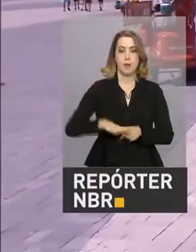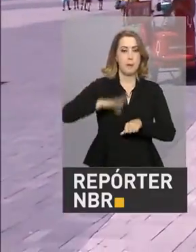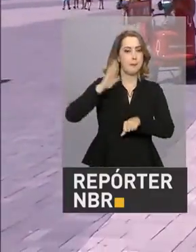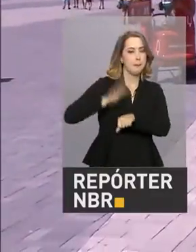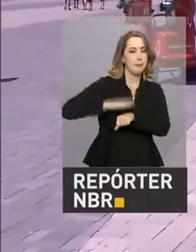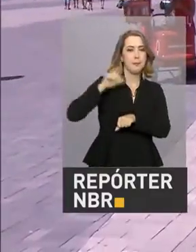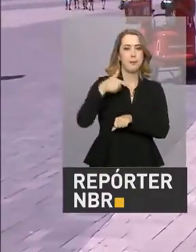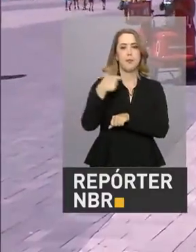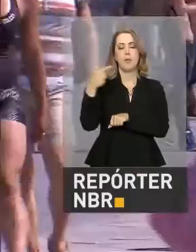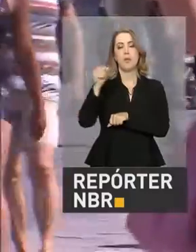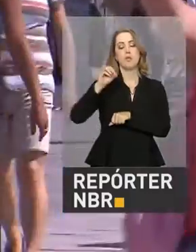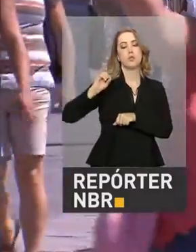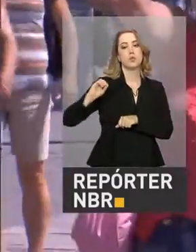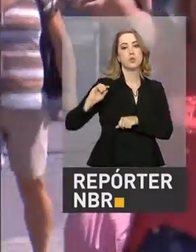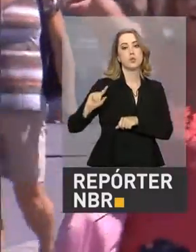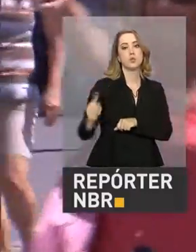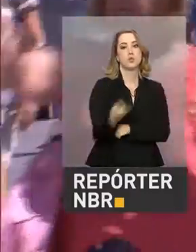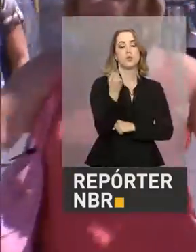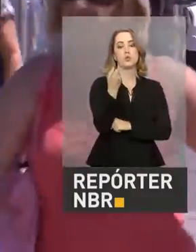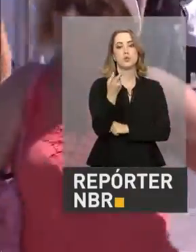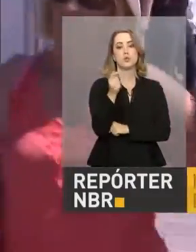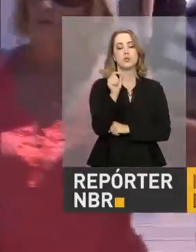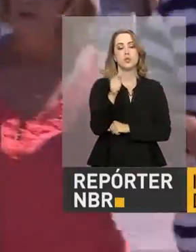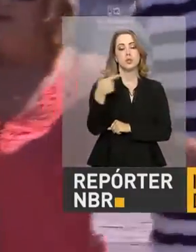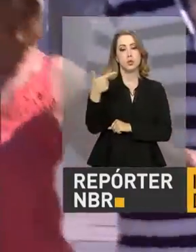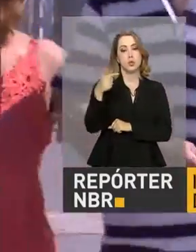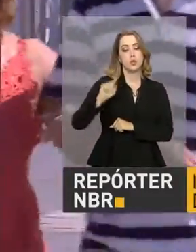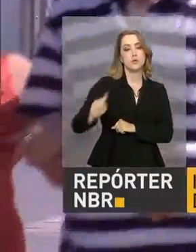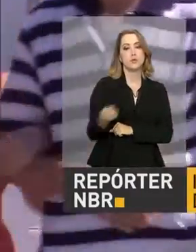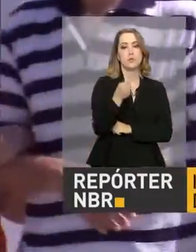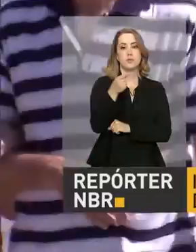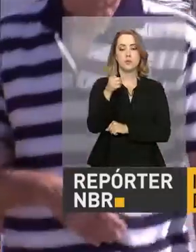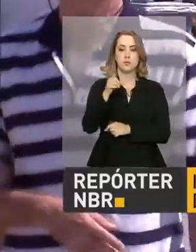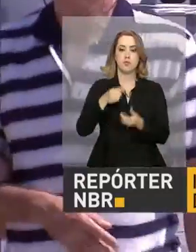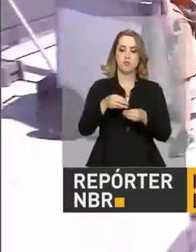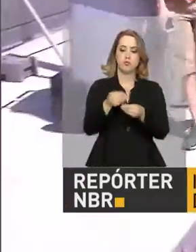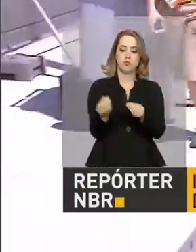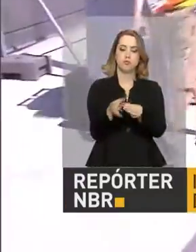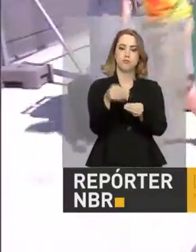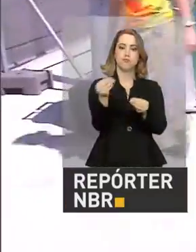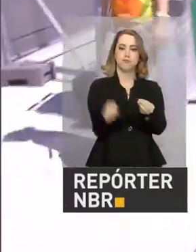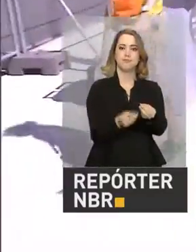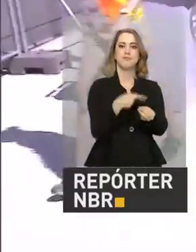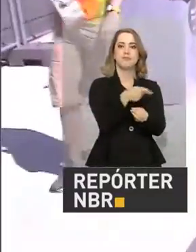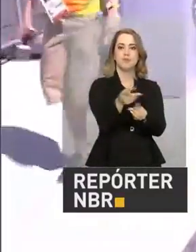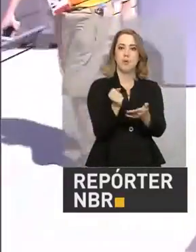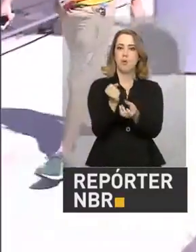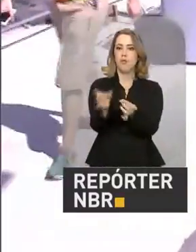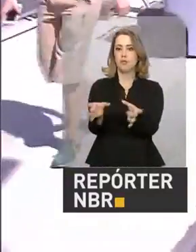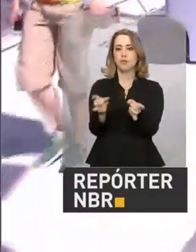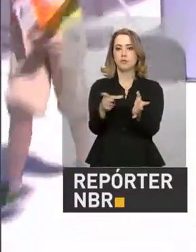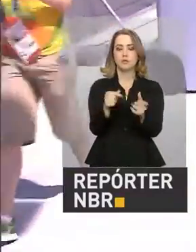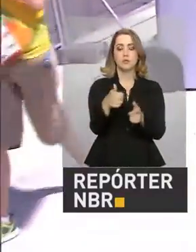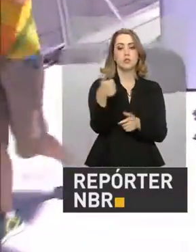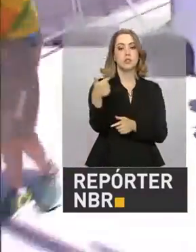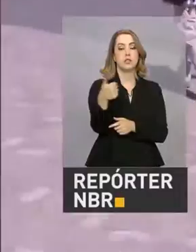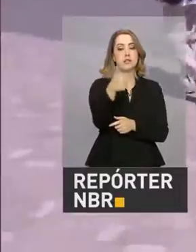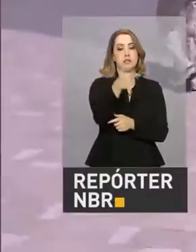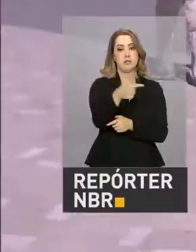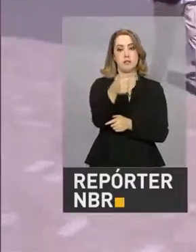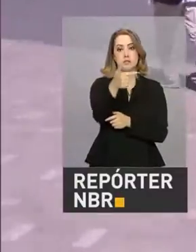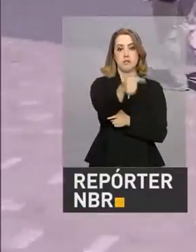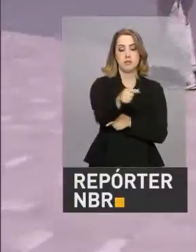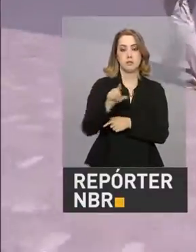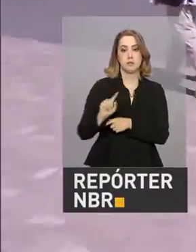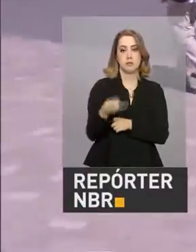2 milhões de ingressos vendidos 167 mil pessoas em um só dia no Parque Olímpico da Barra da Tijuca